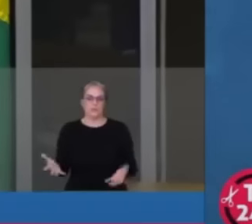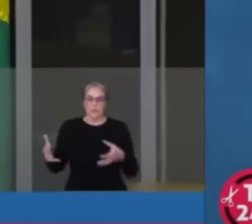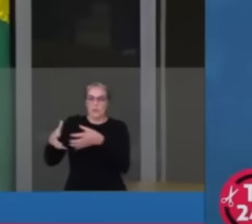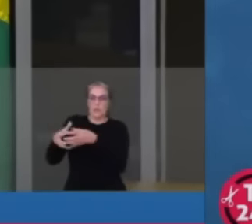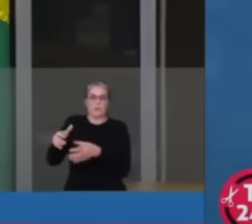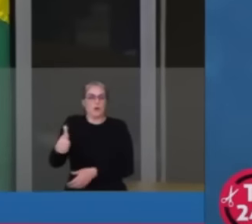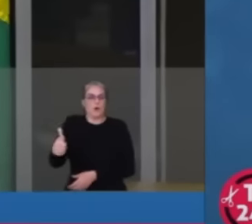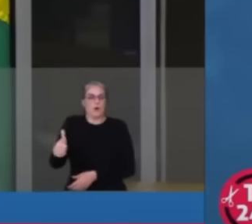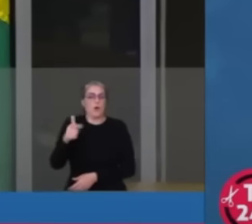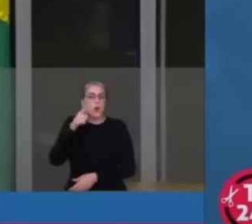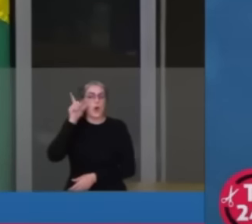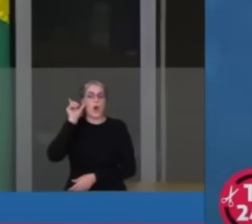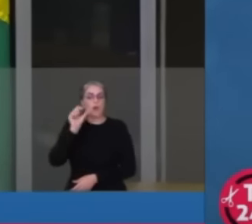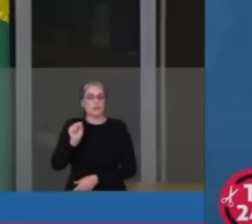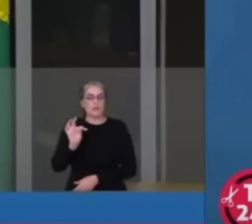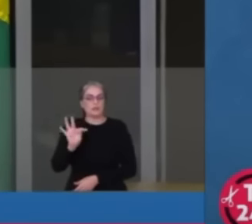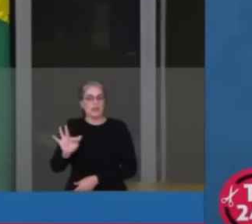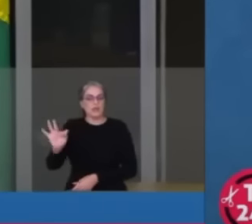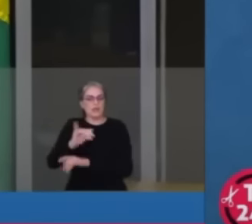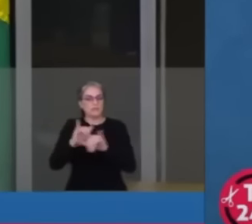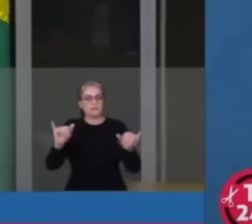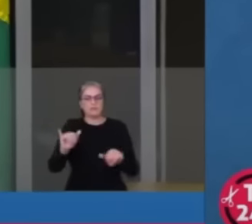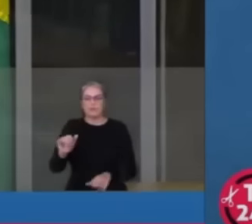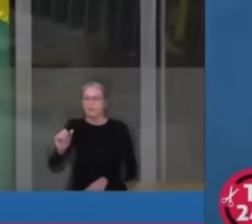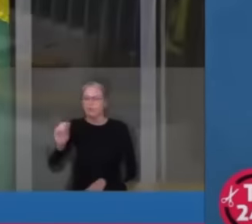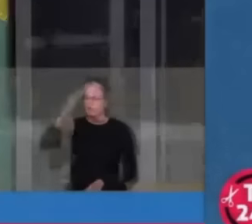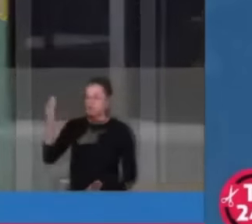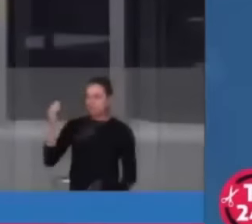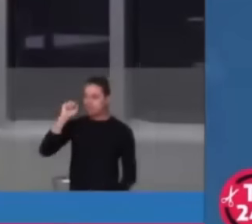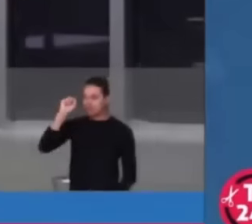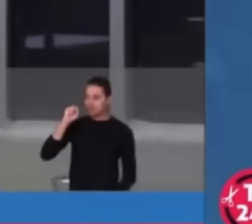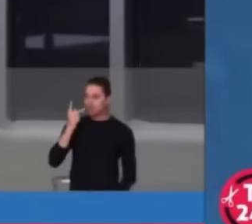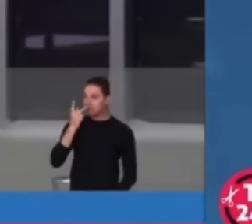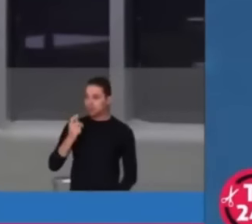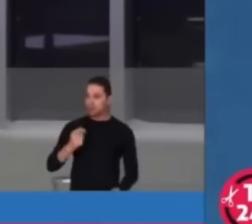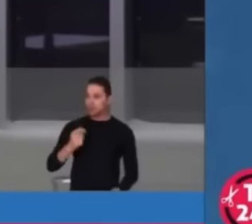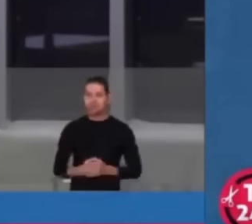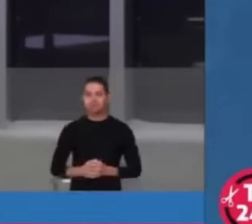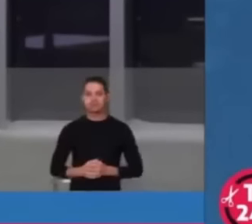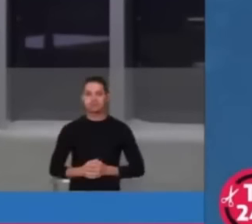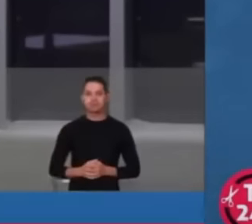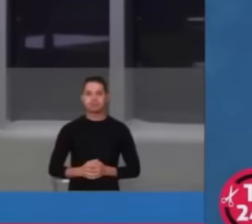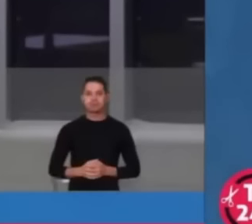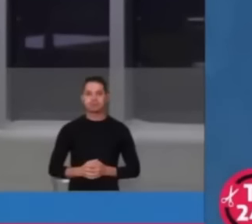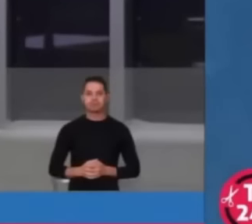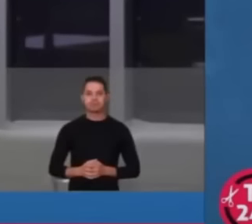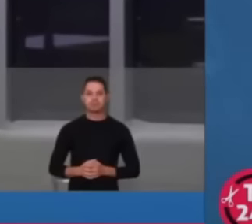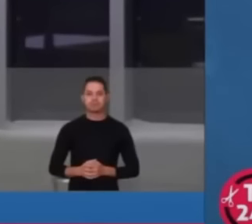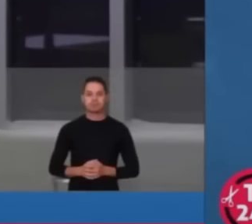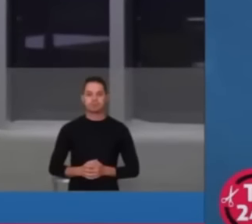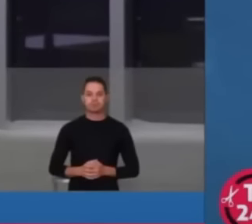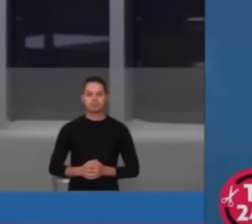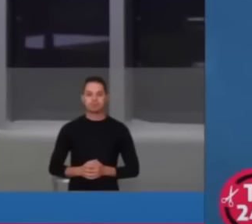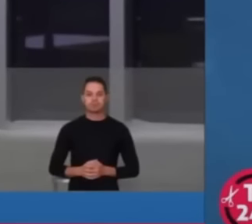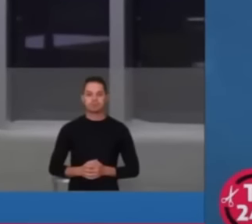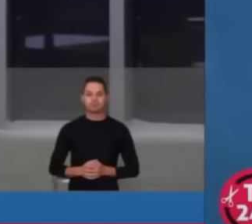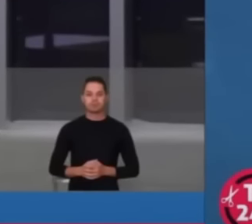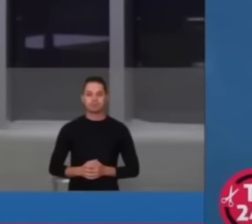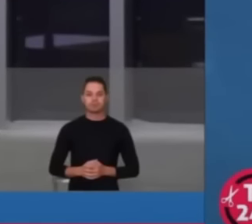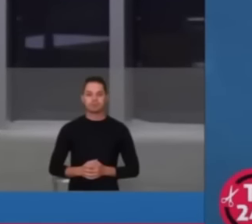nessa briga entre eles aqui descabida que achincalha o Brasil no mundo todo eu vou aproveitar essa minha inscrição hoje na s